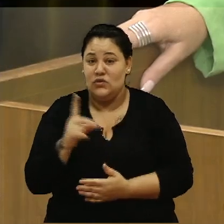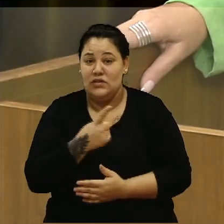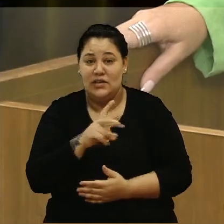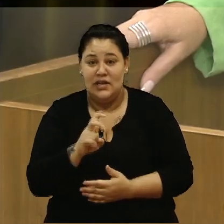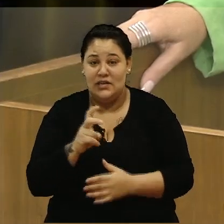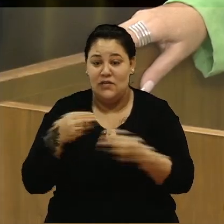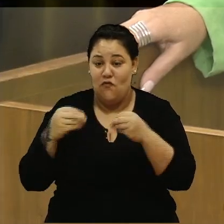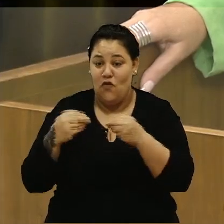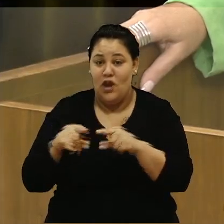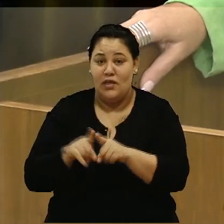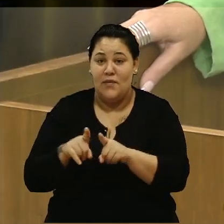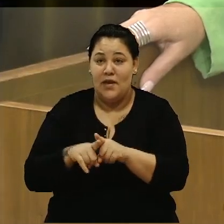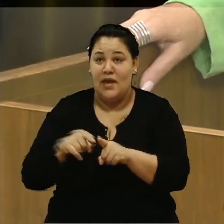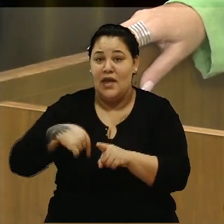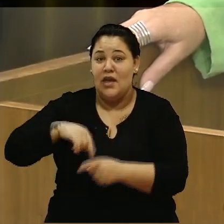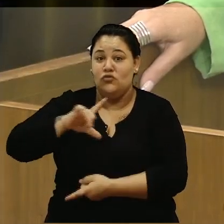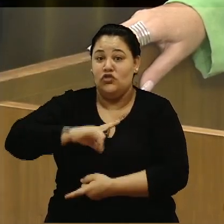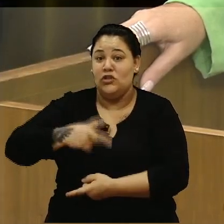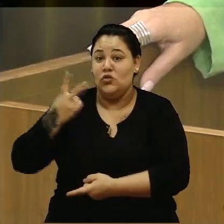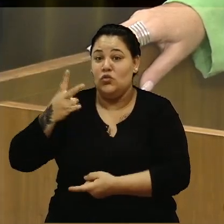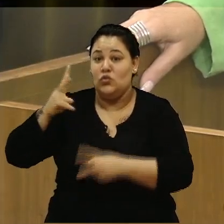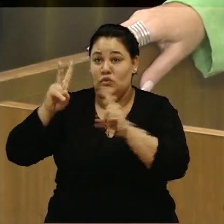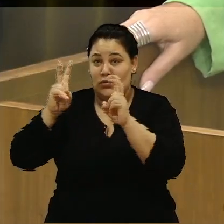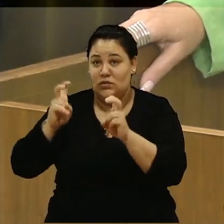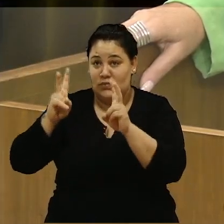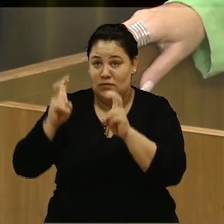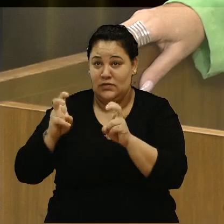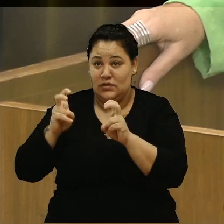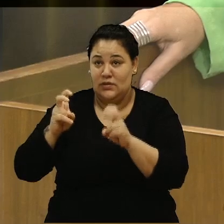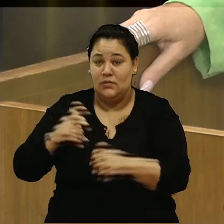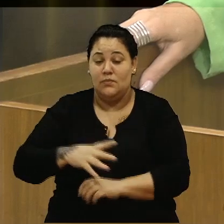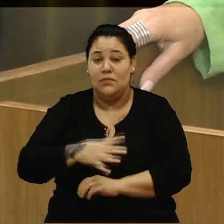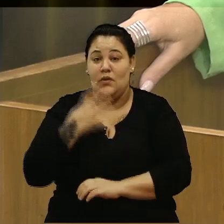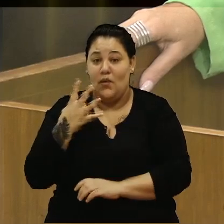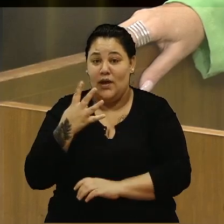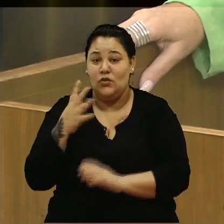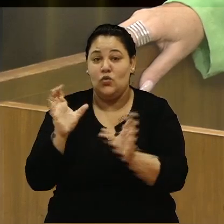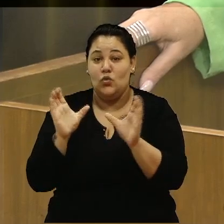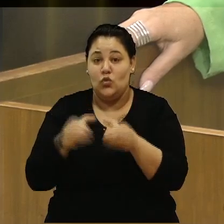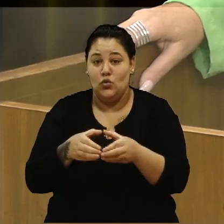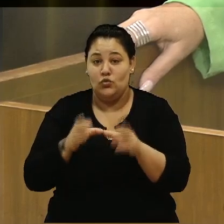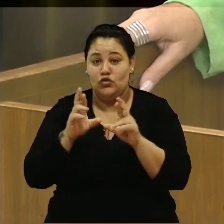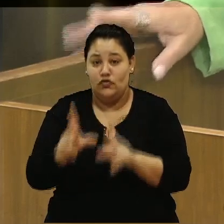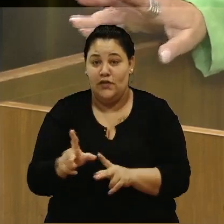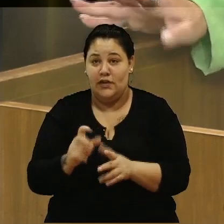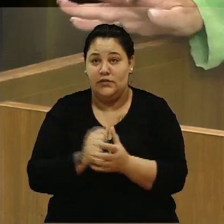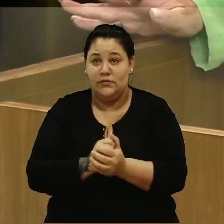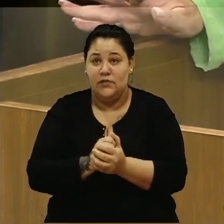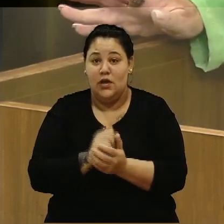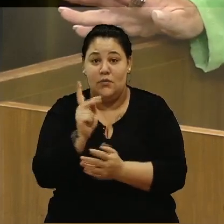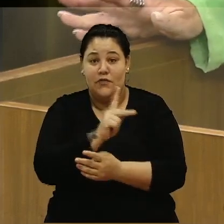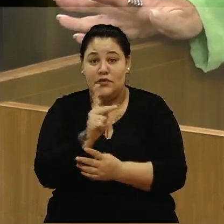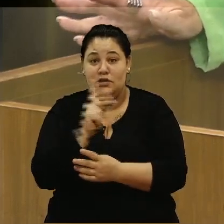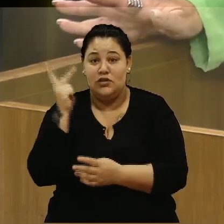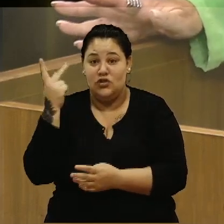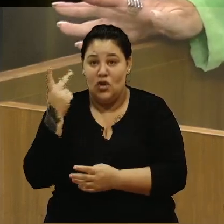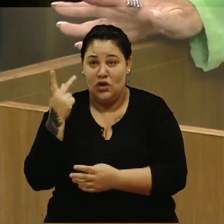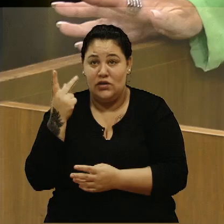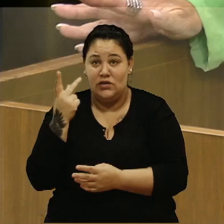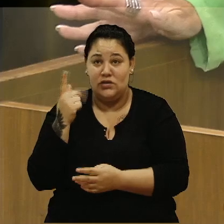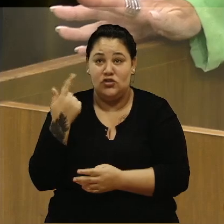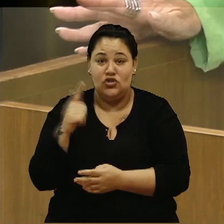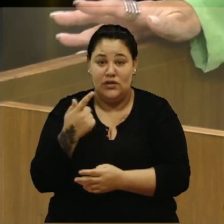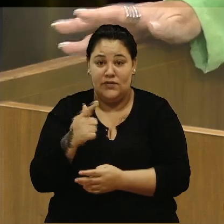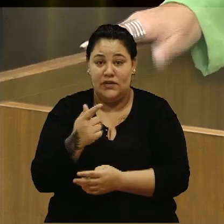tinha 2 matérias para 4 turmas diferentes. Então, era professora de História e Geografia para 6º,